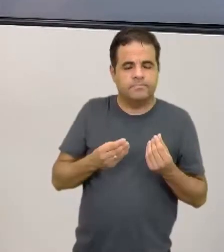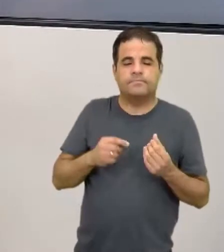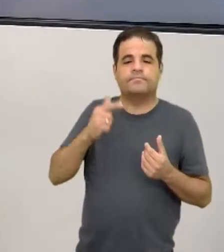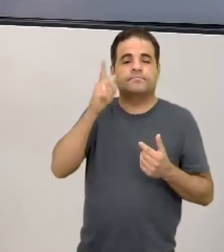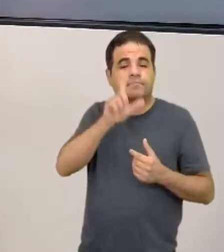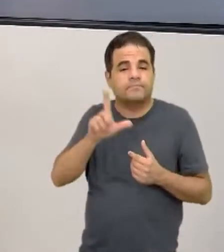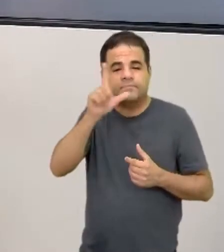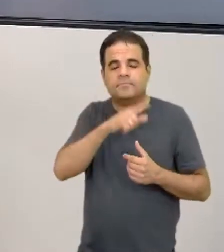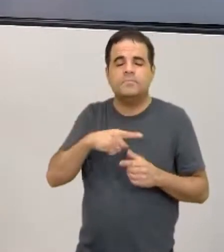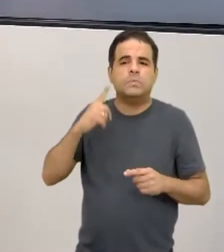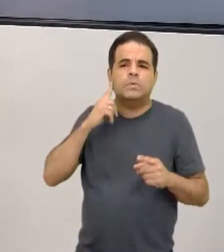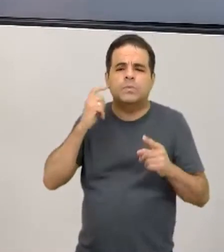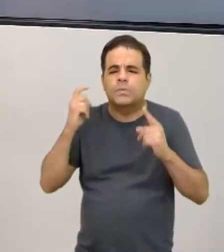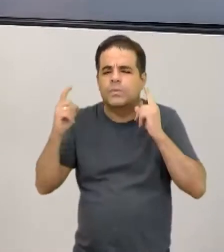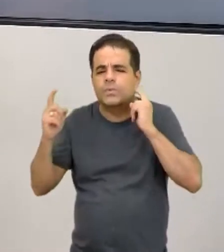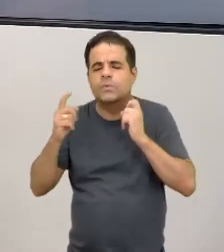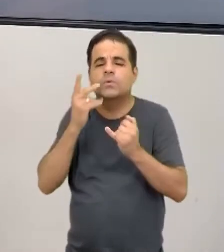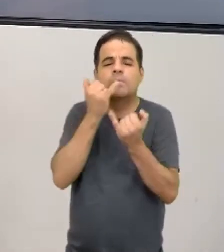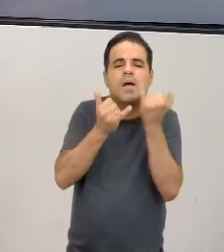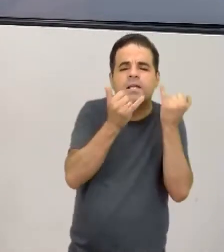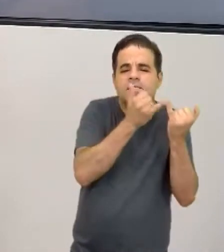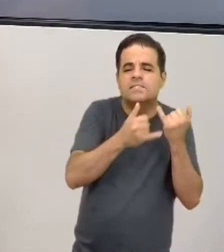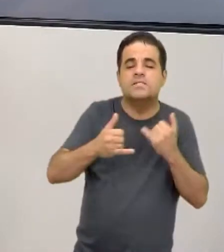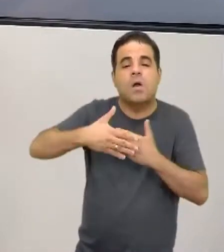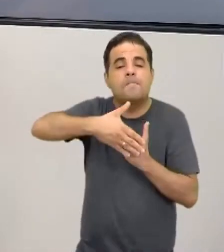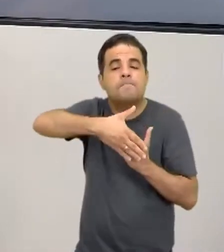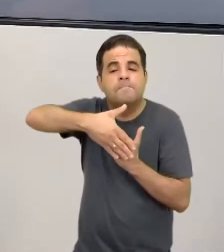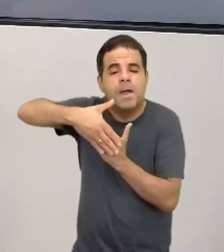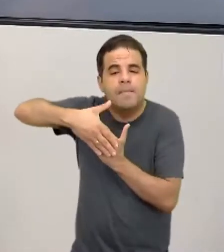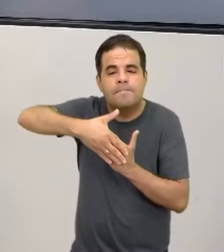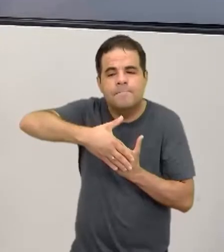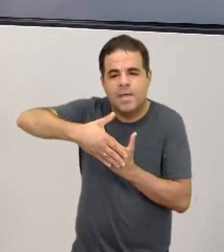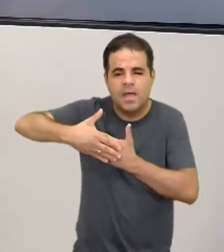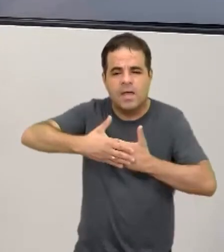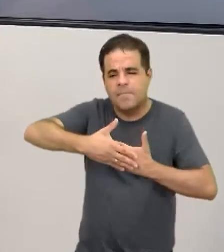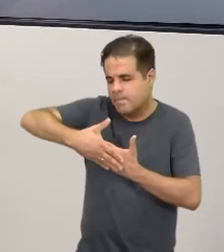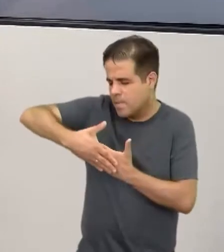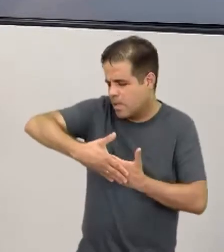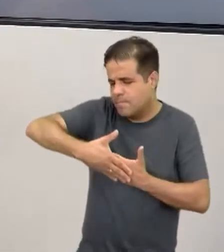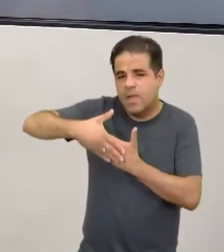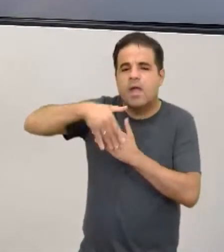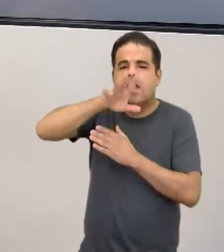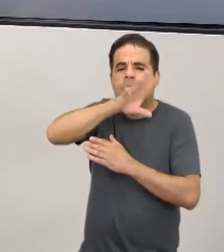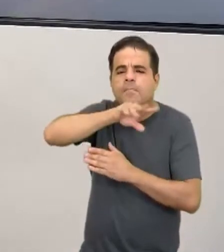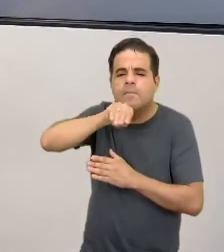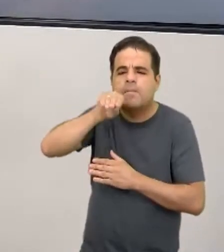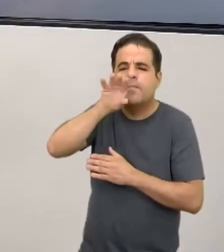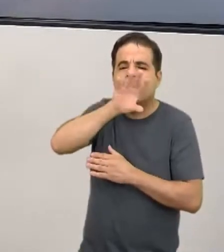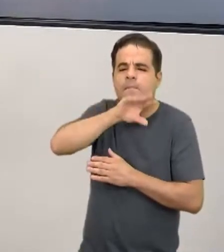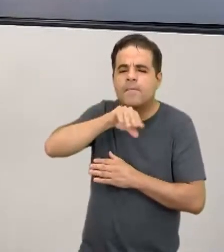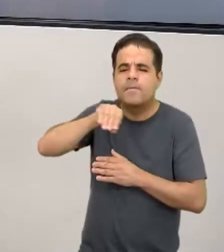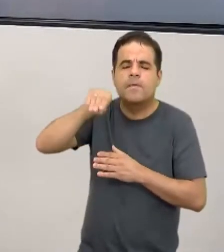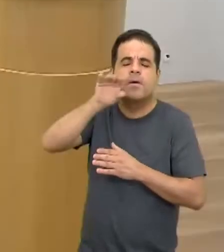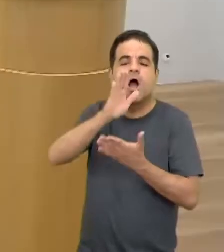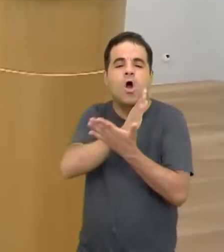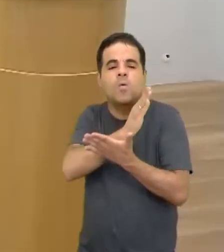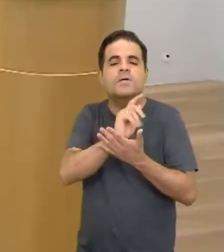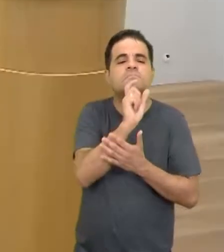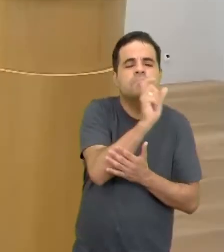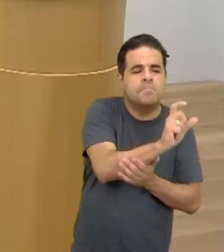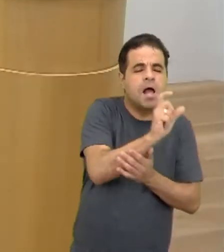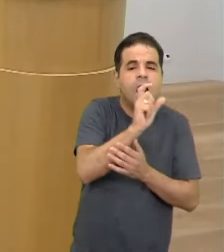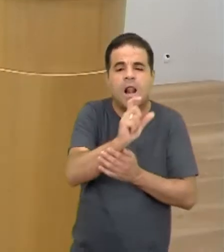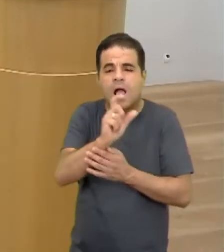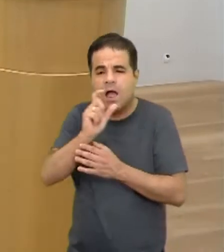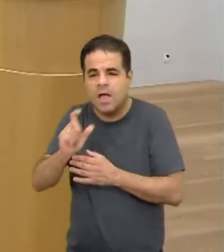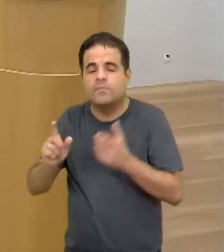aquela linguagem sonora muito semelhante aos bebês. Então, era algo que eles balbuciavam, às vezes, algumas coisas